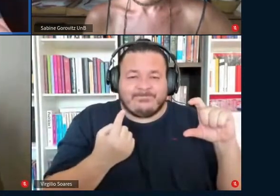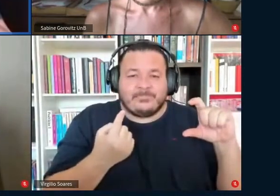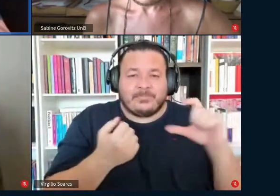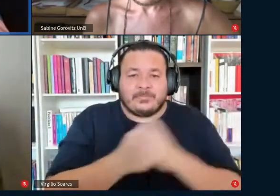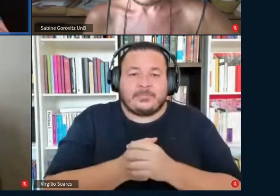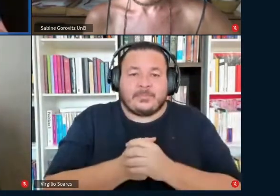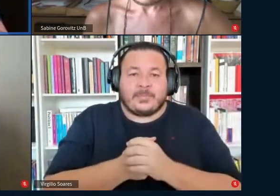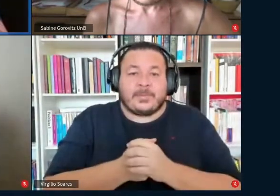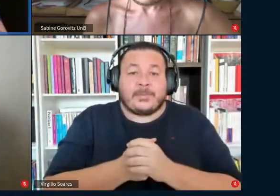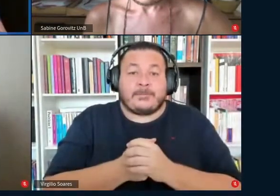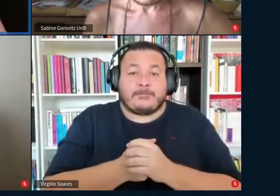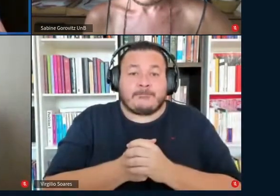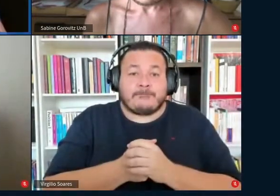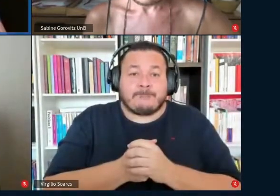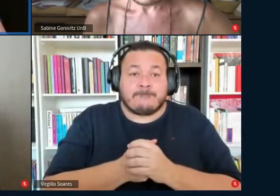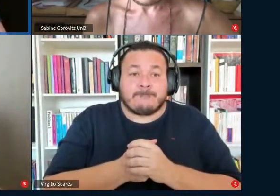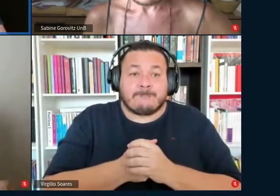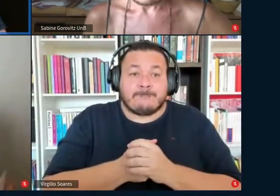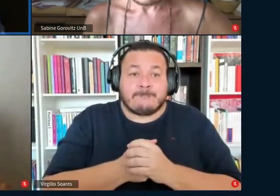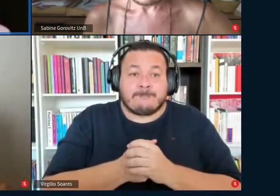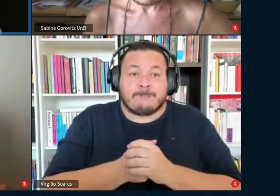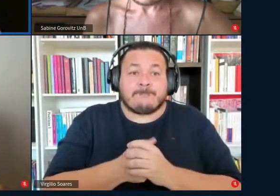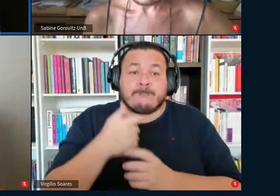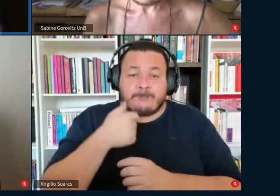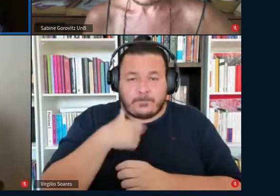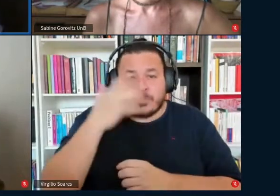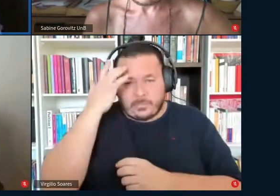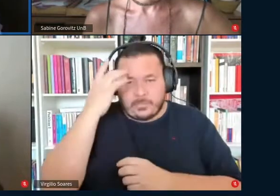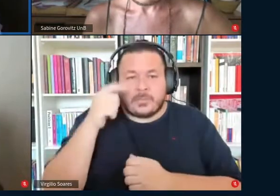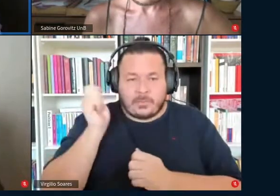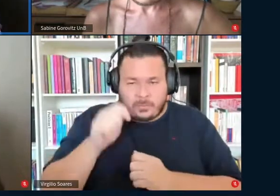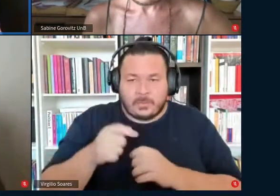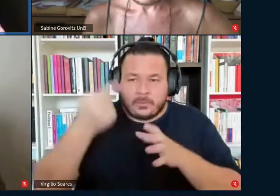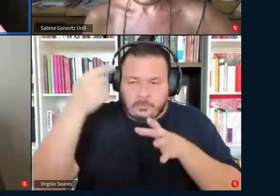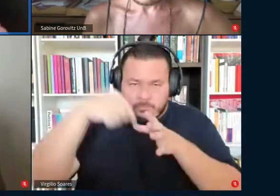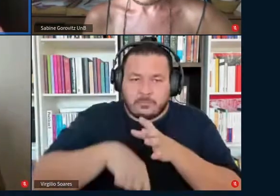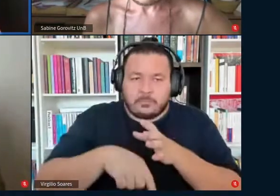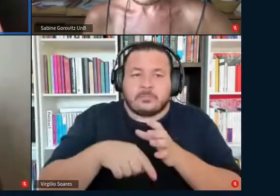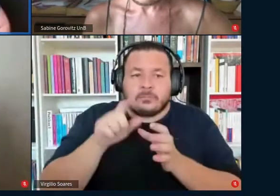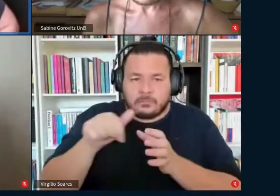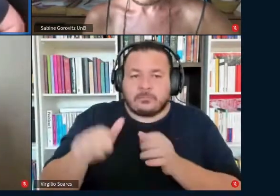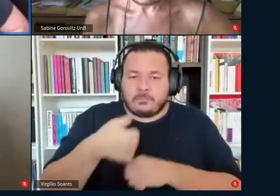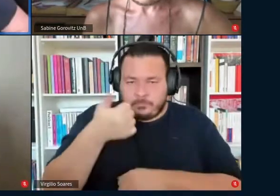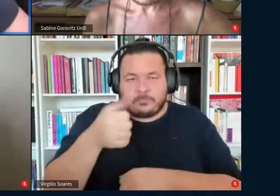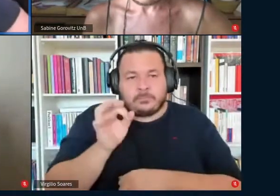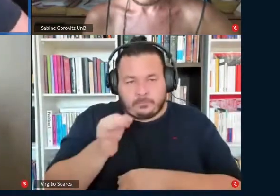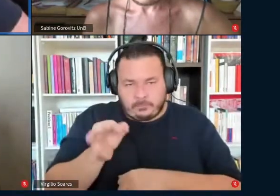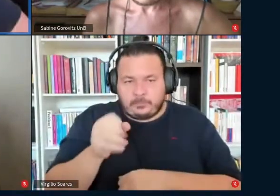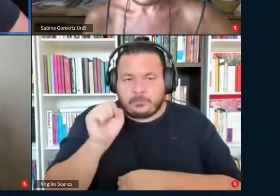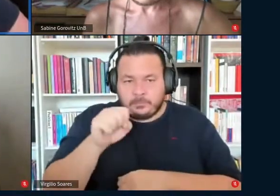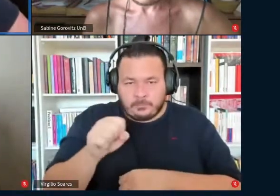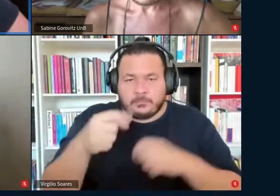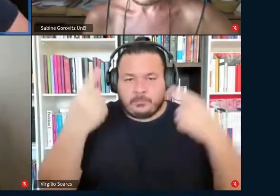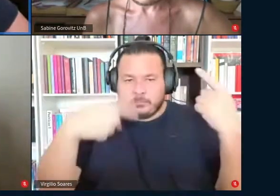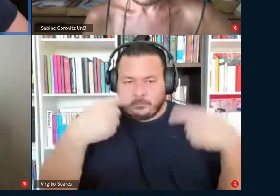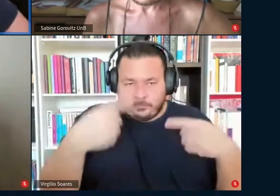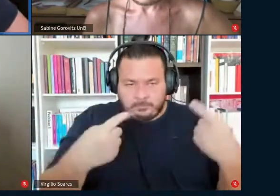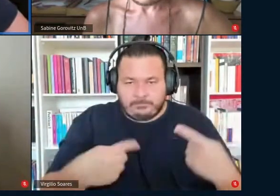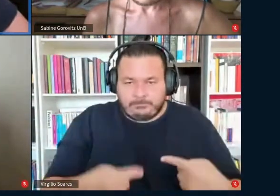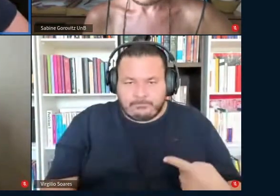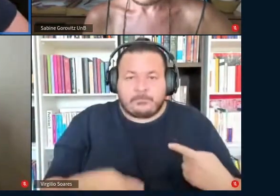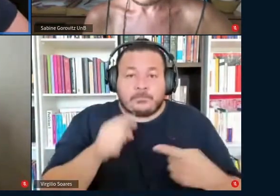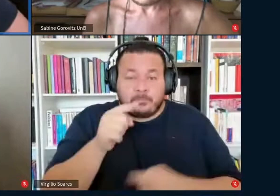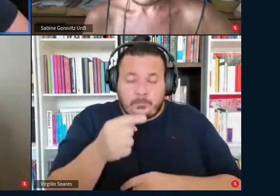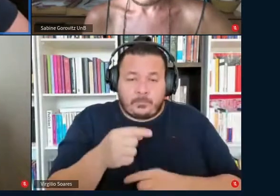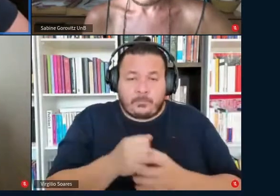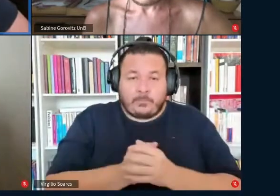está aqui na minha frente. E eu acho que dá para ser aprofundado isso de uma maneira melhor, fazer uma discussão acerca desse